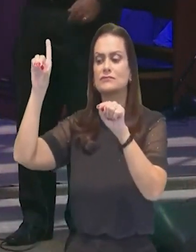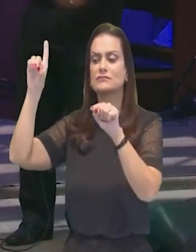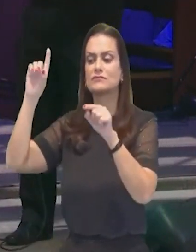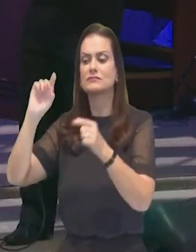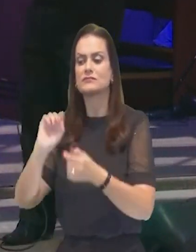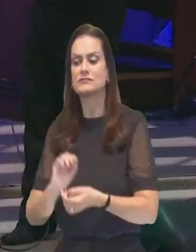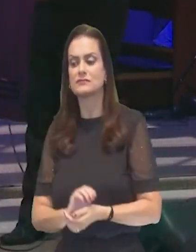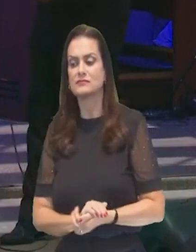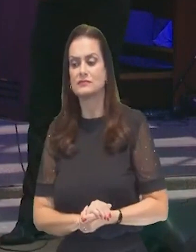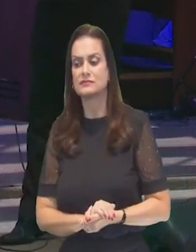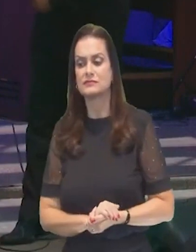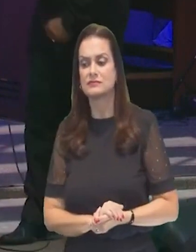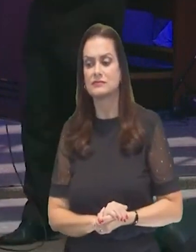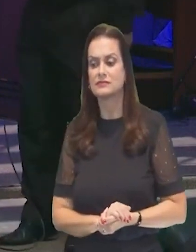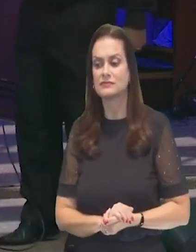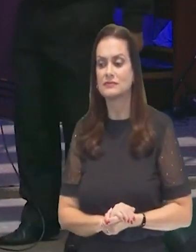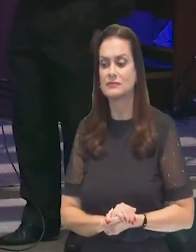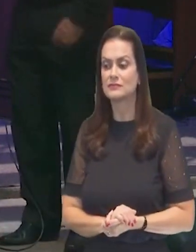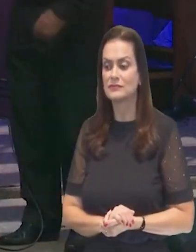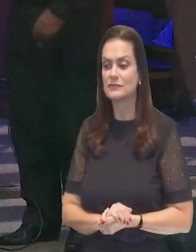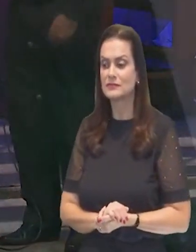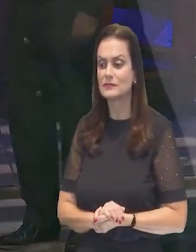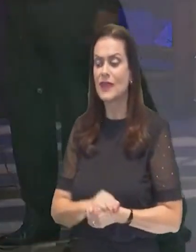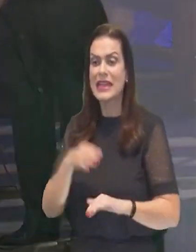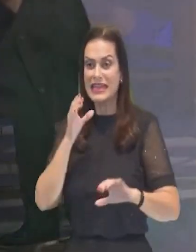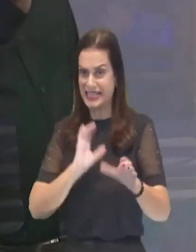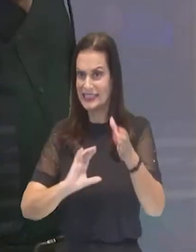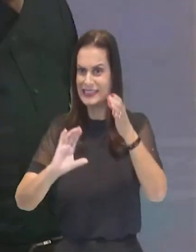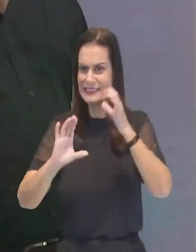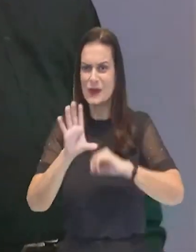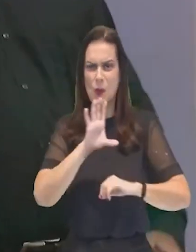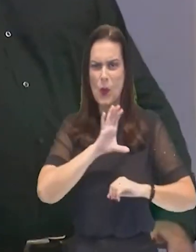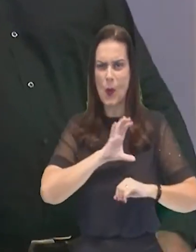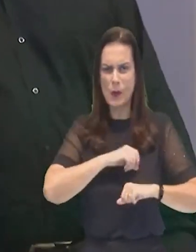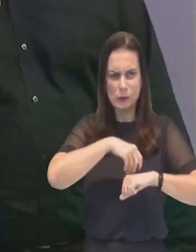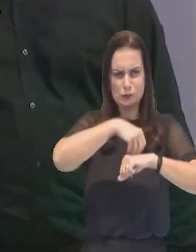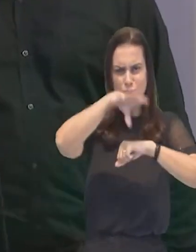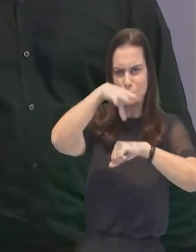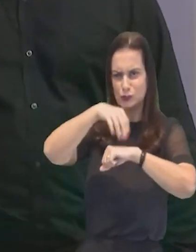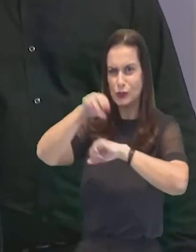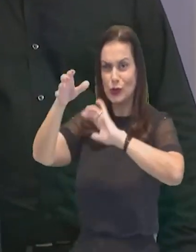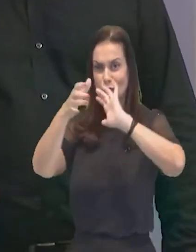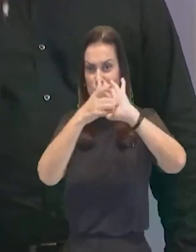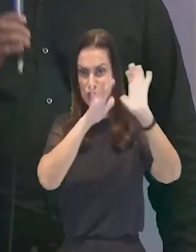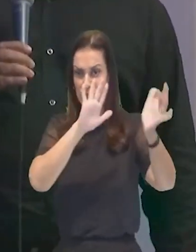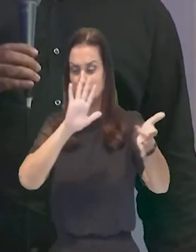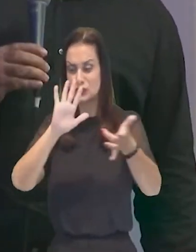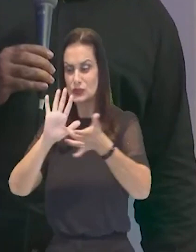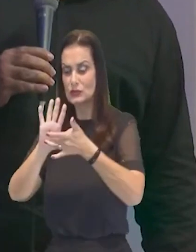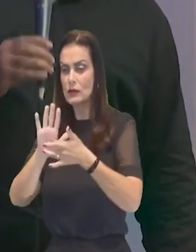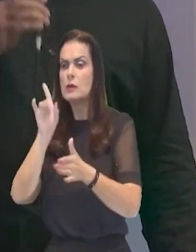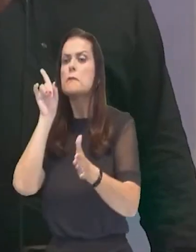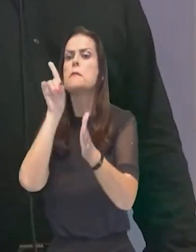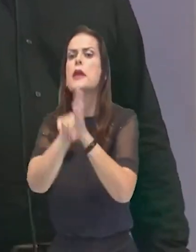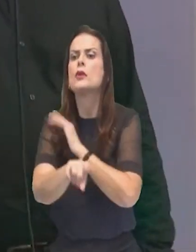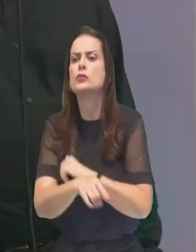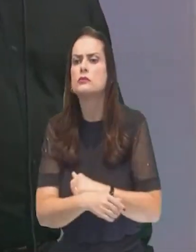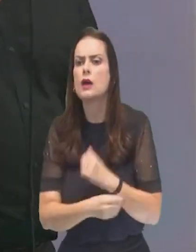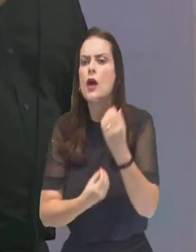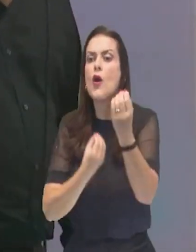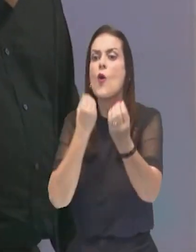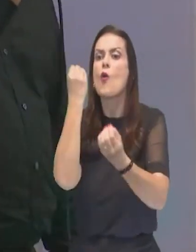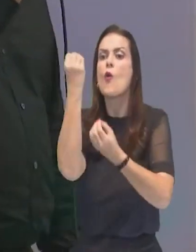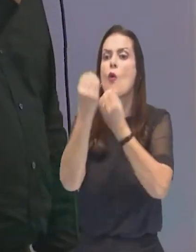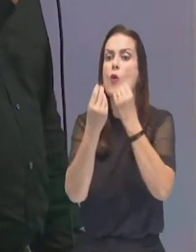Deus? Cantas do amor do Senhor Jesus.